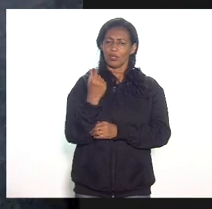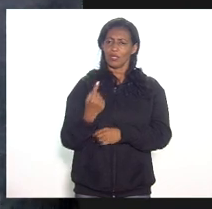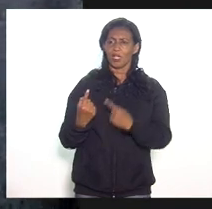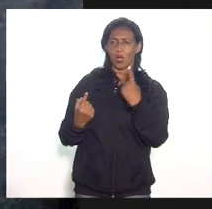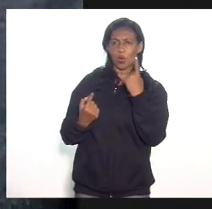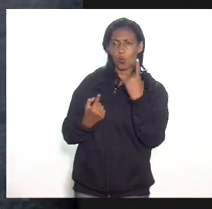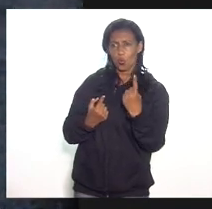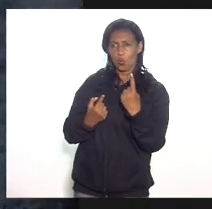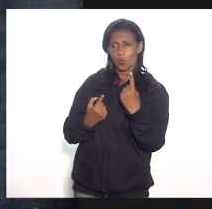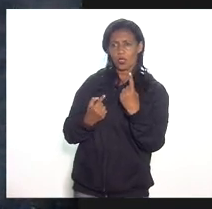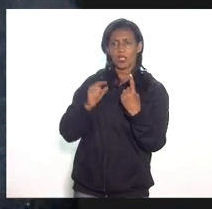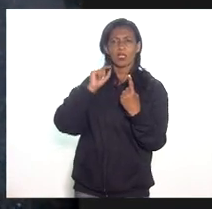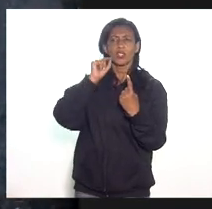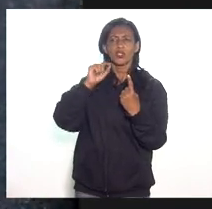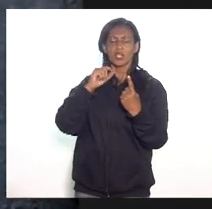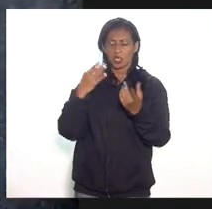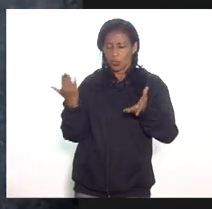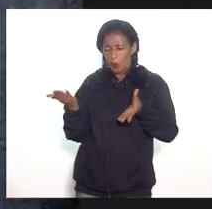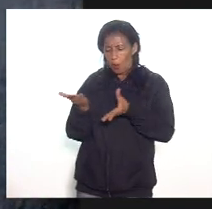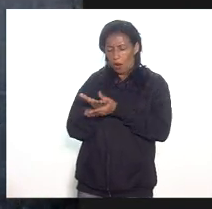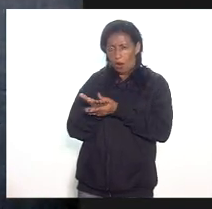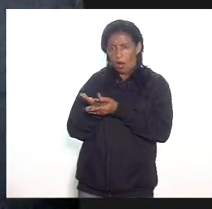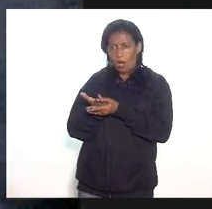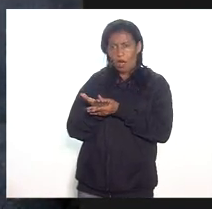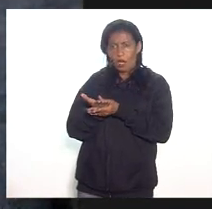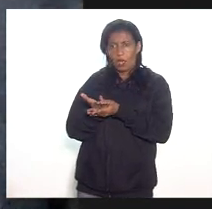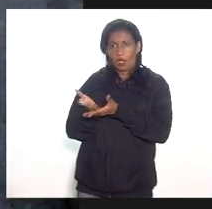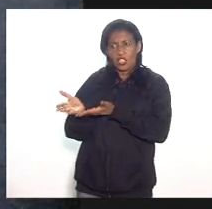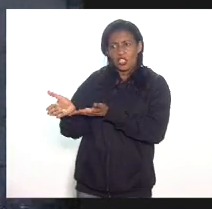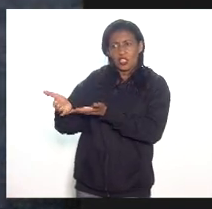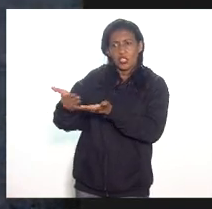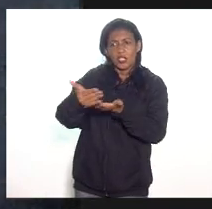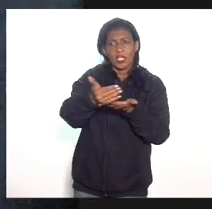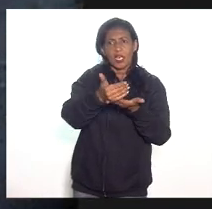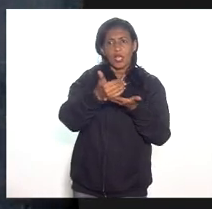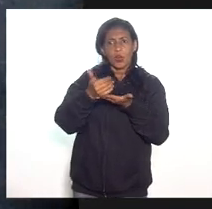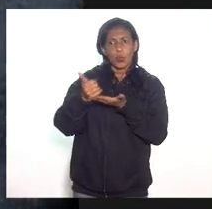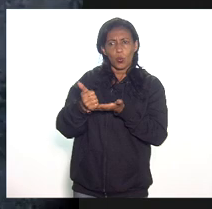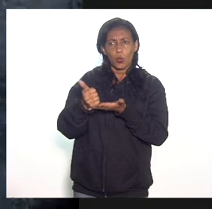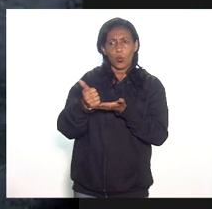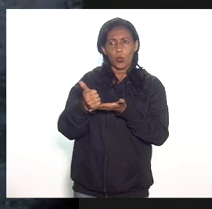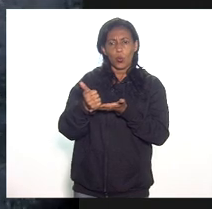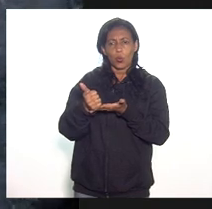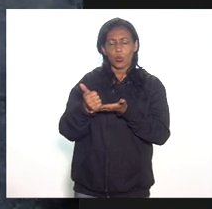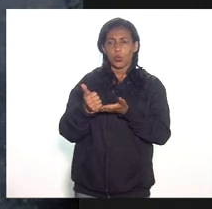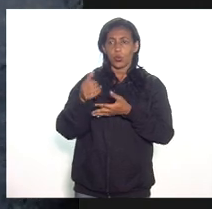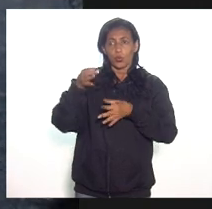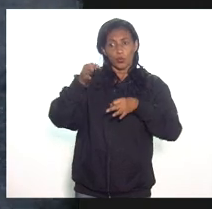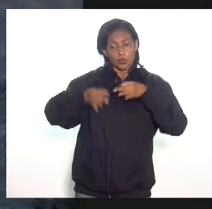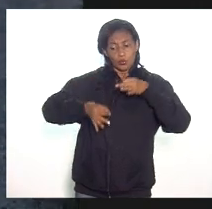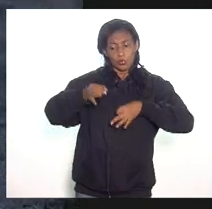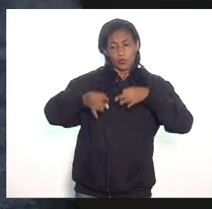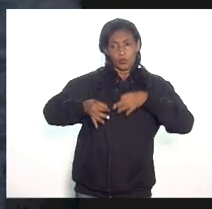única função de encabecer o processo e gerar recurso para o fundo bilionário do Tribunal de Justiça.